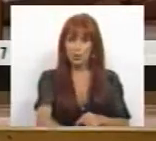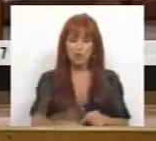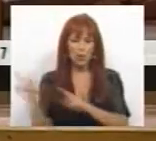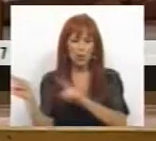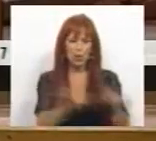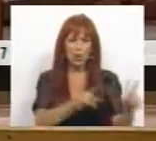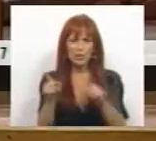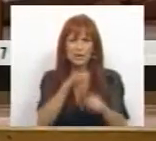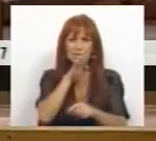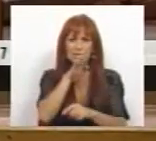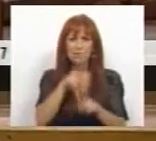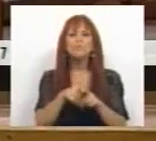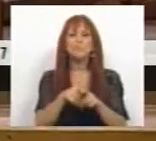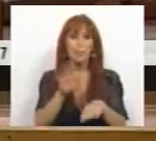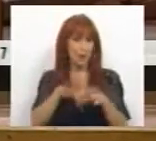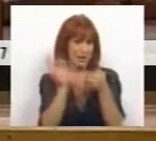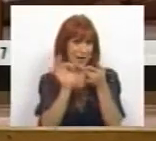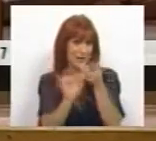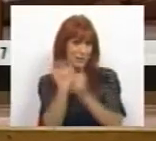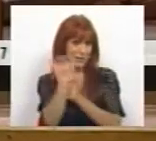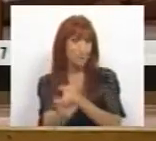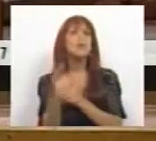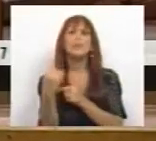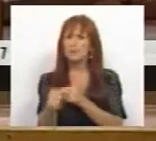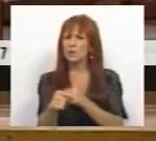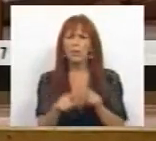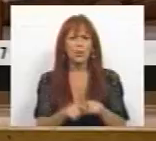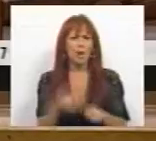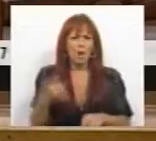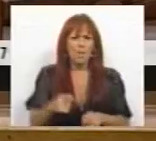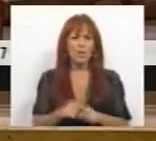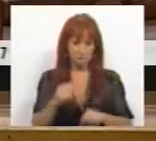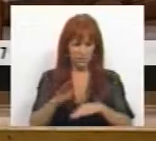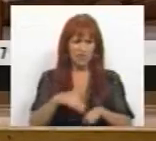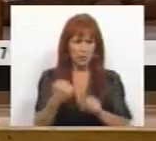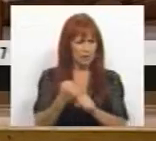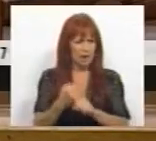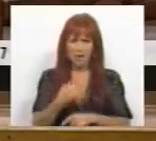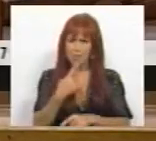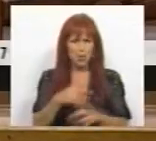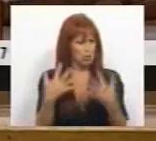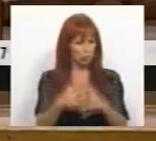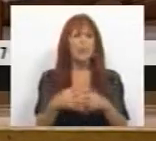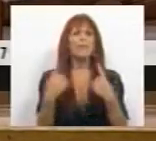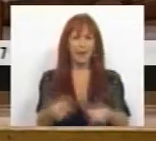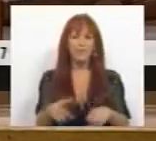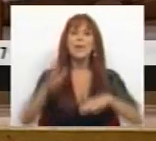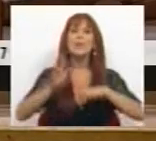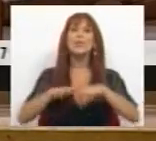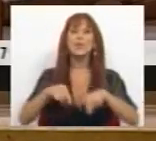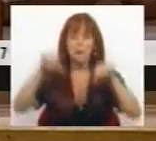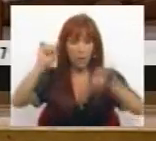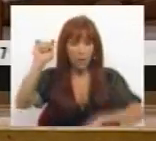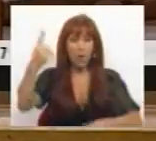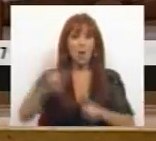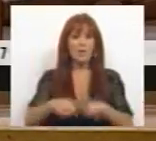o transporte ferroviário, pelas suas características, terá obrigatoriamente de desempenhar um papel estruturante. Por isso